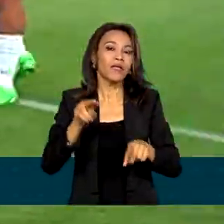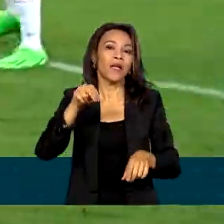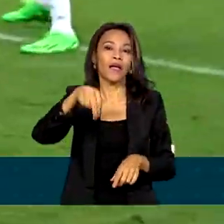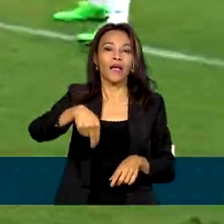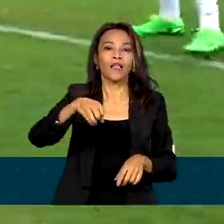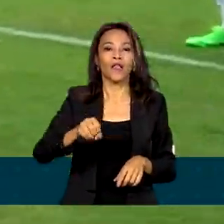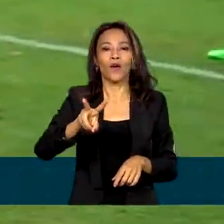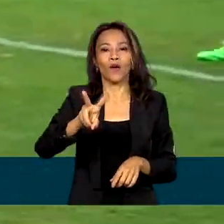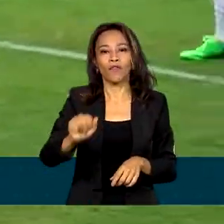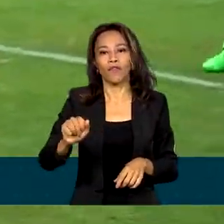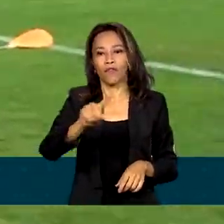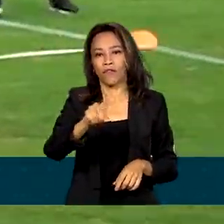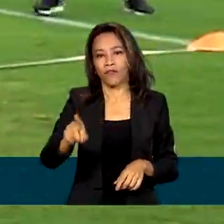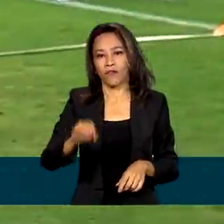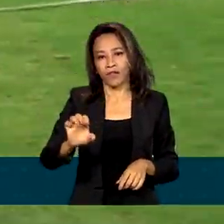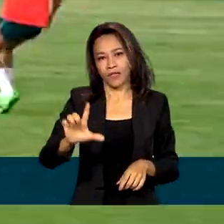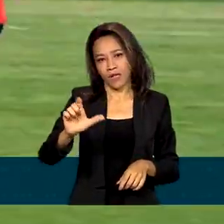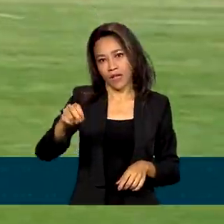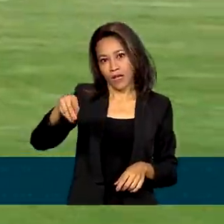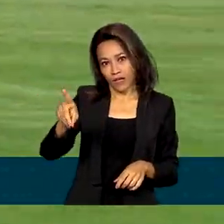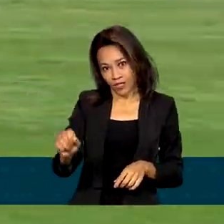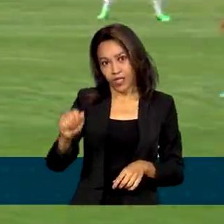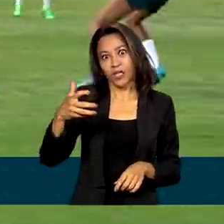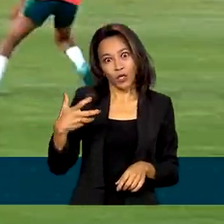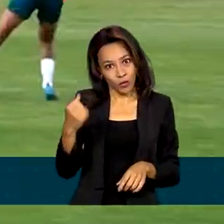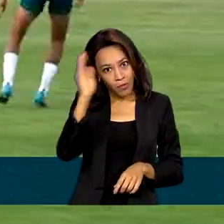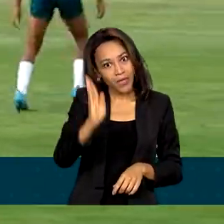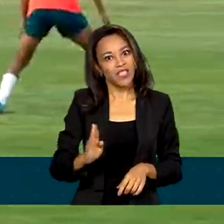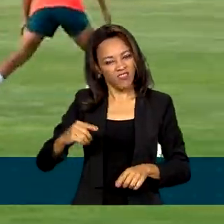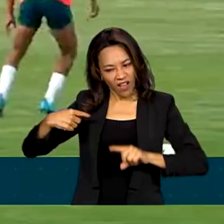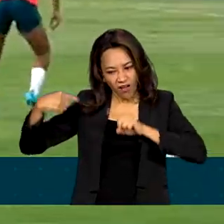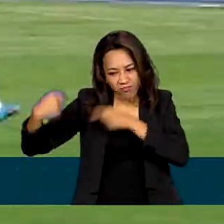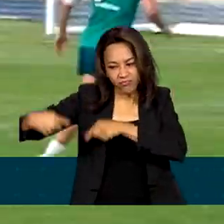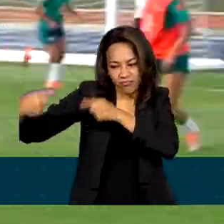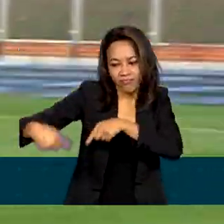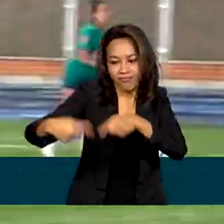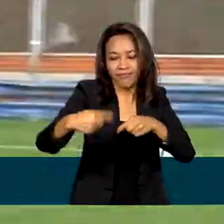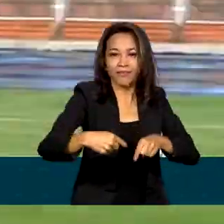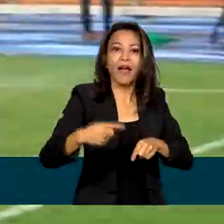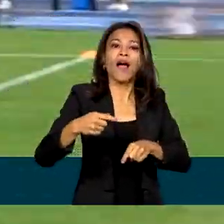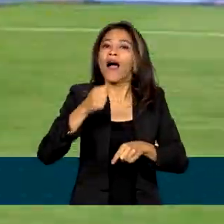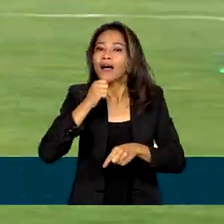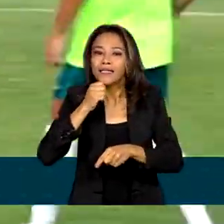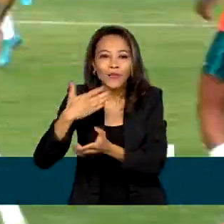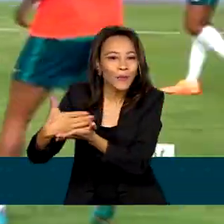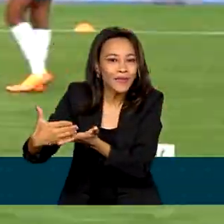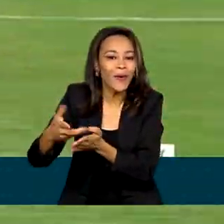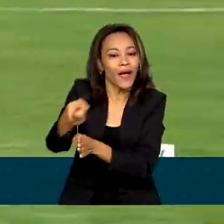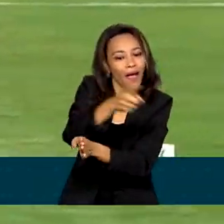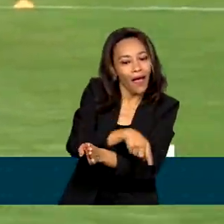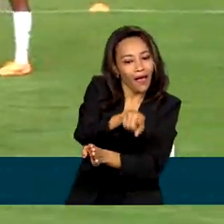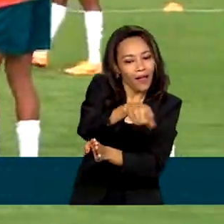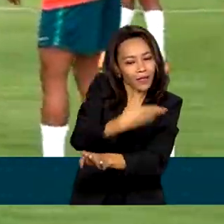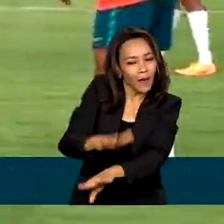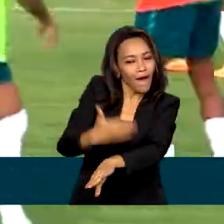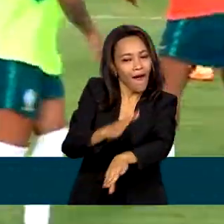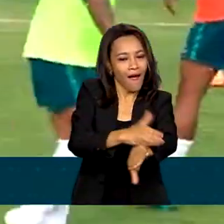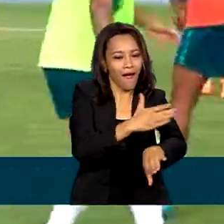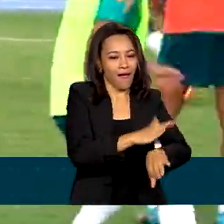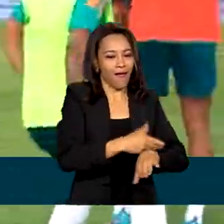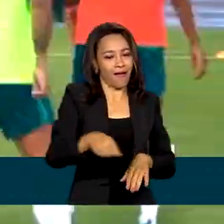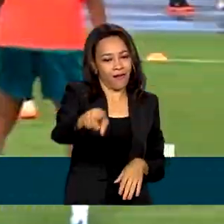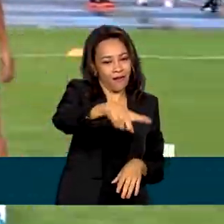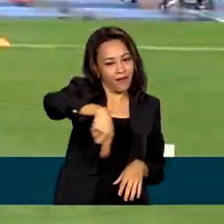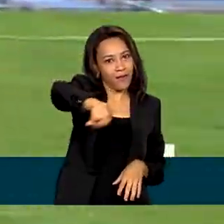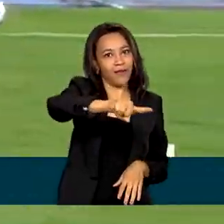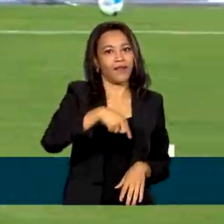busca o título inédito na competição enquanto isso as atletas comemoram os investimentos no esporte